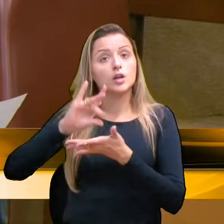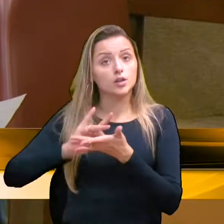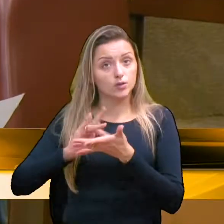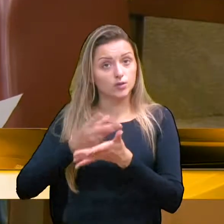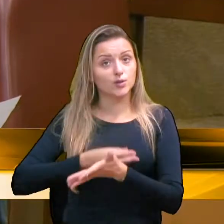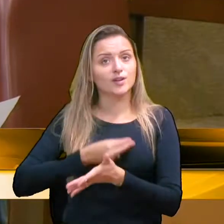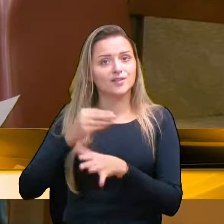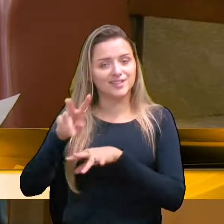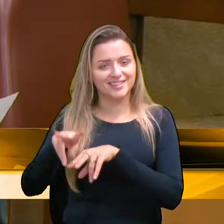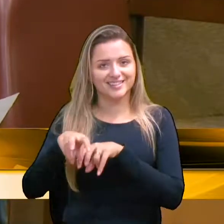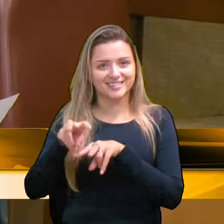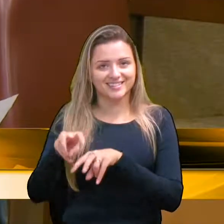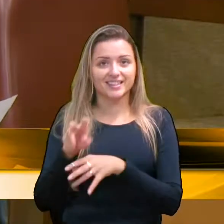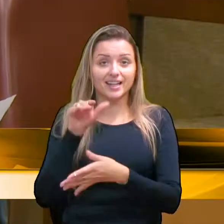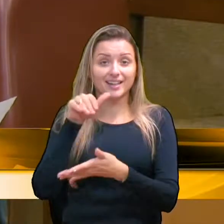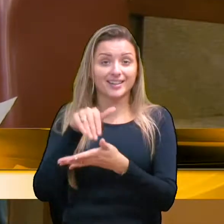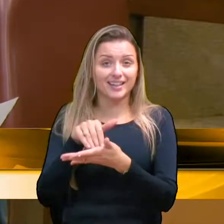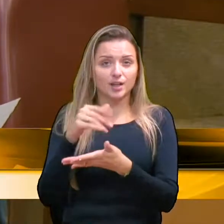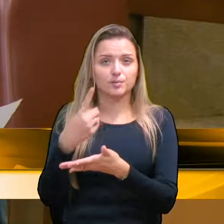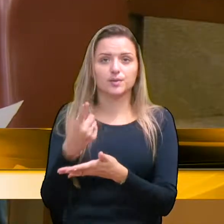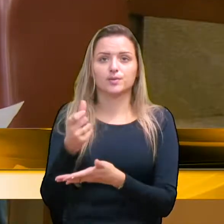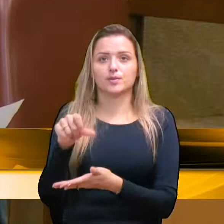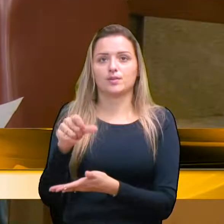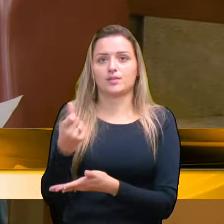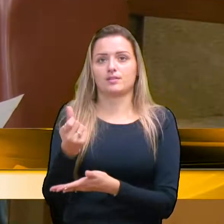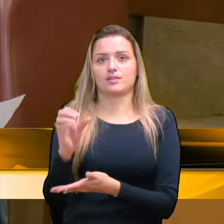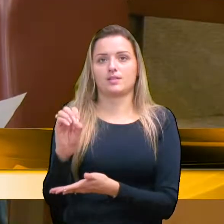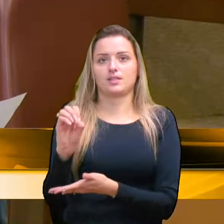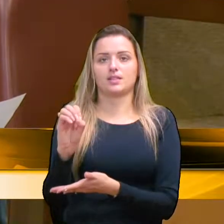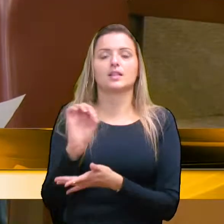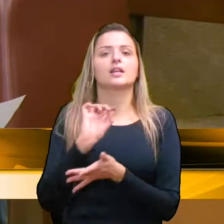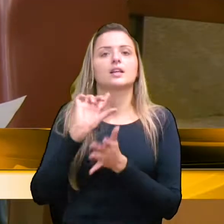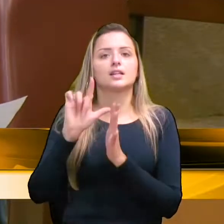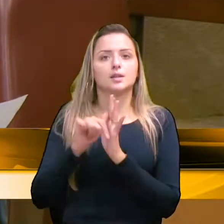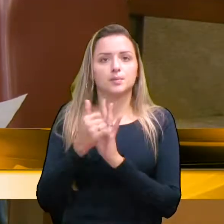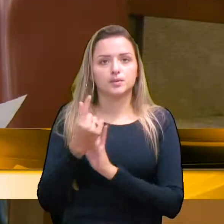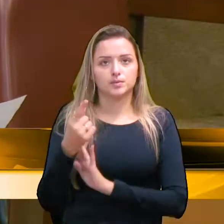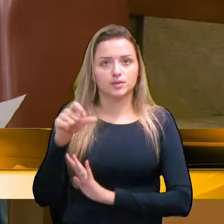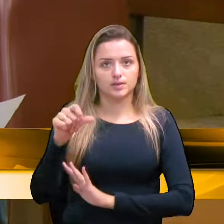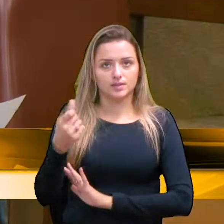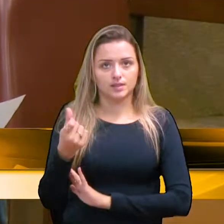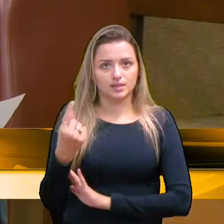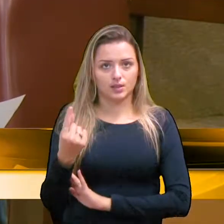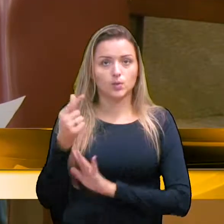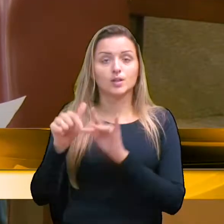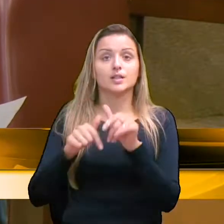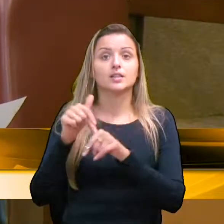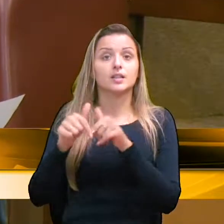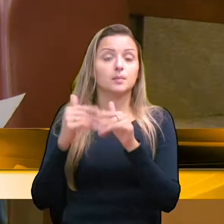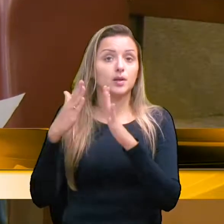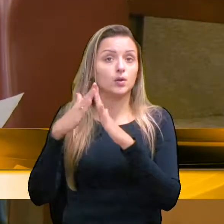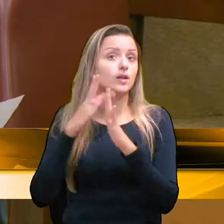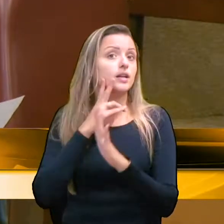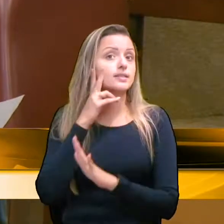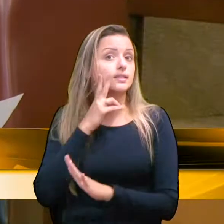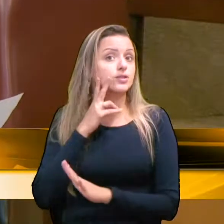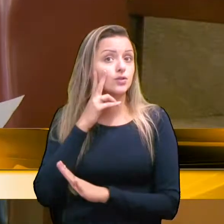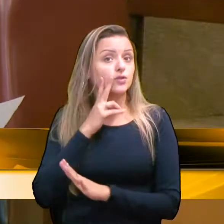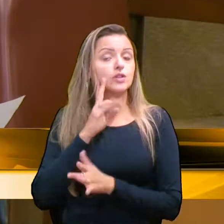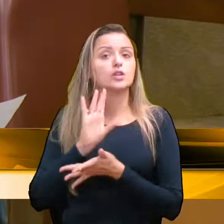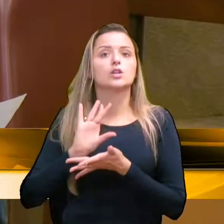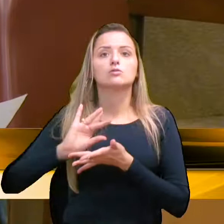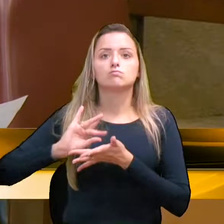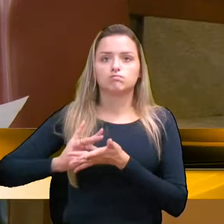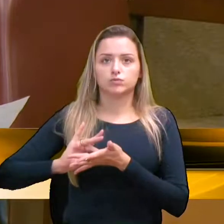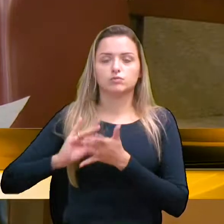como agricultor até 1960. No ano seguinte, trabalhou no setor vinícola e estabeleceu